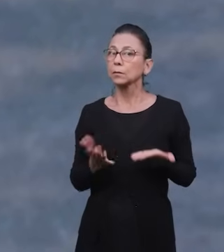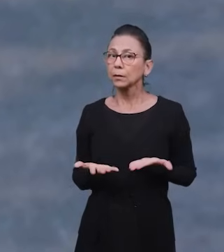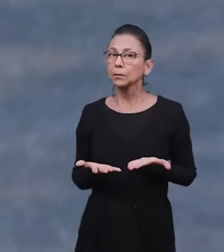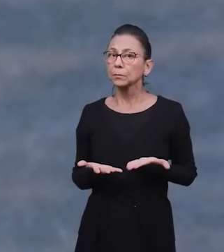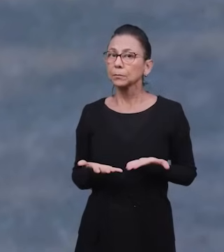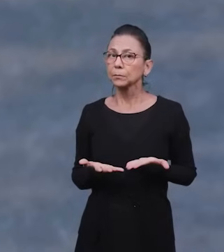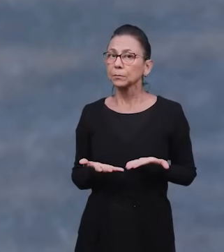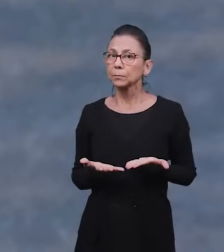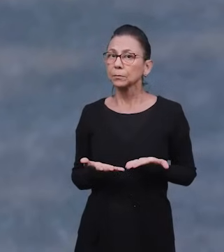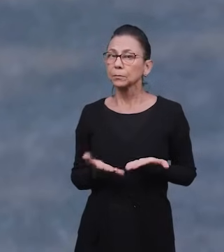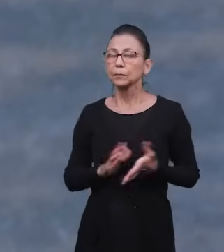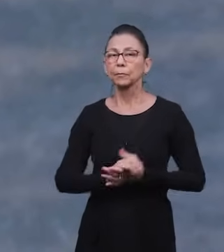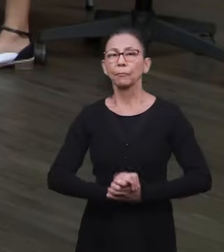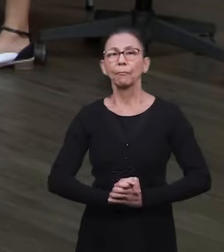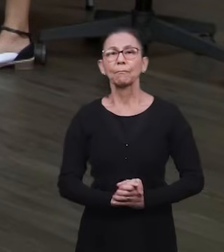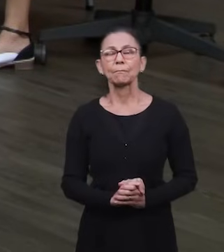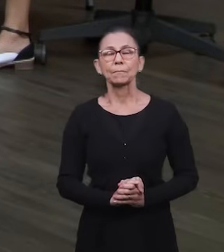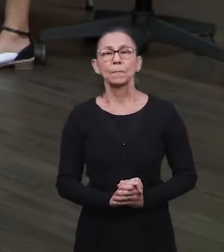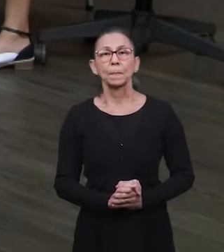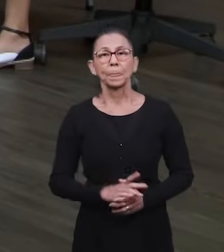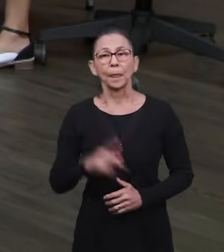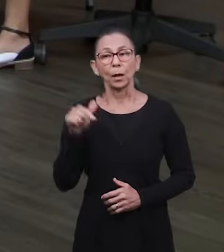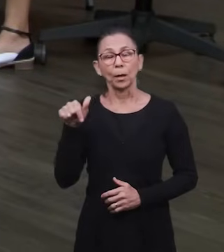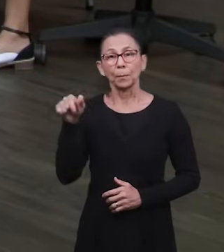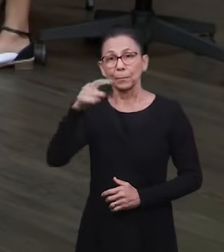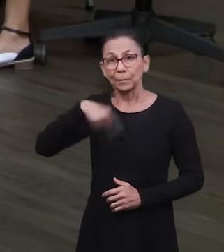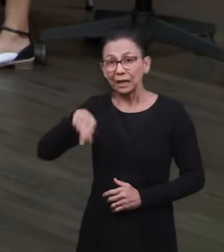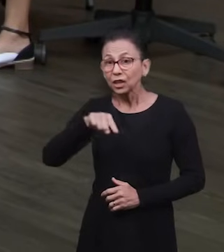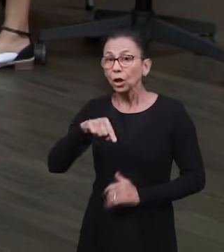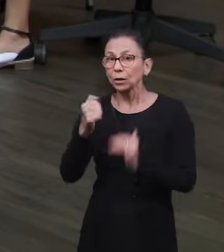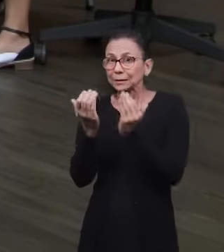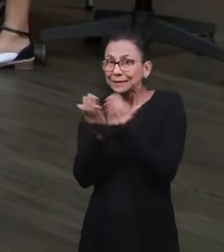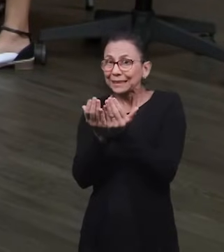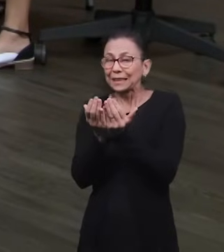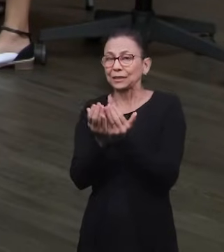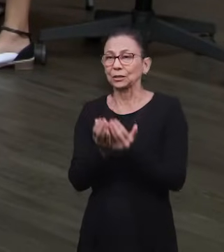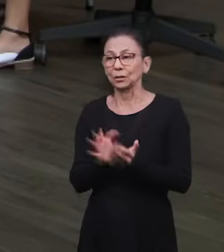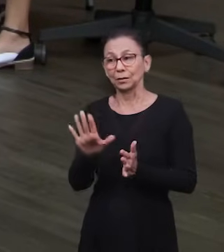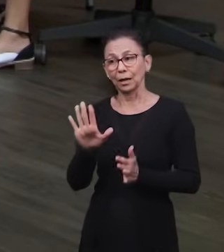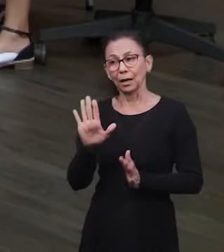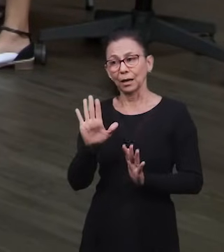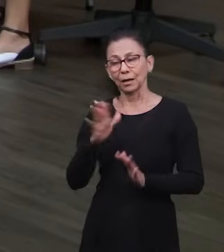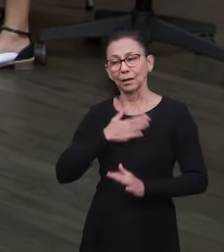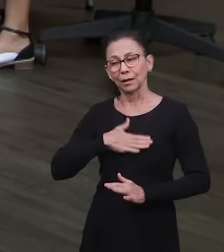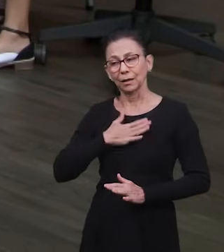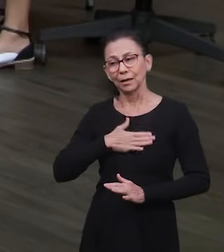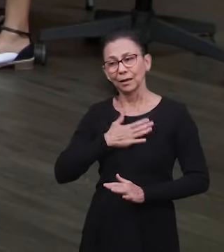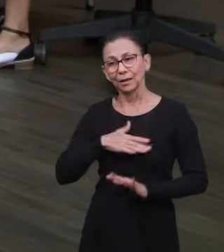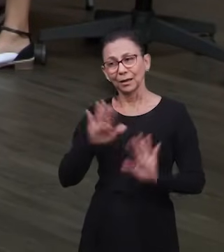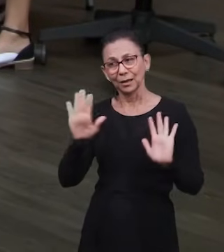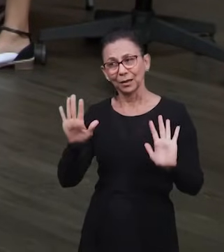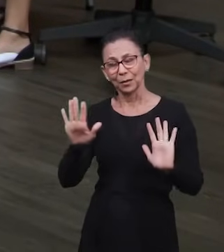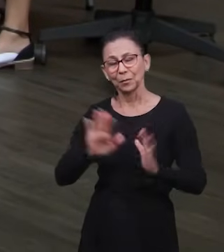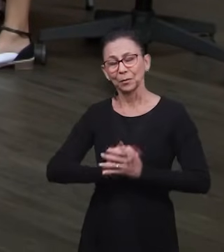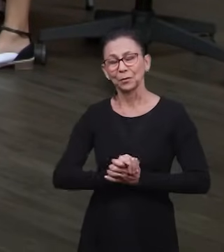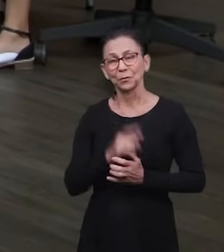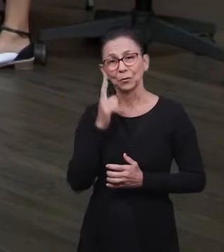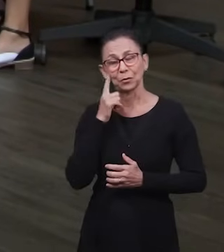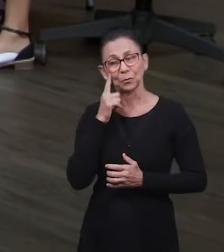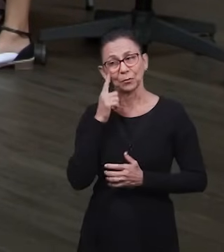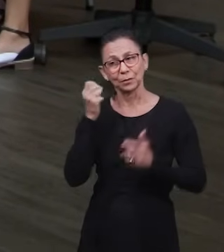então você traz para dentro. Que a apostasia não se faz lá fora, é aqui. Mas não é para assustar ninguém. Então, na pergunta, o que